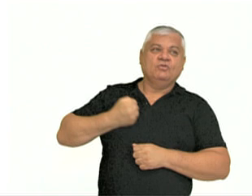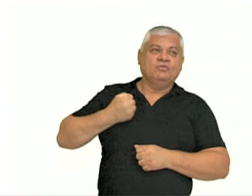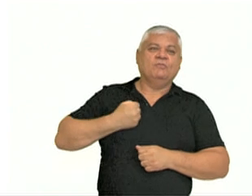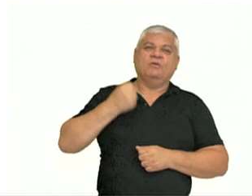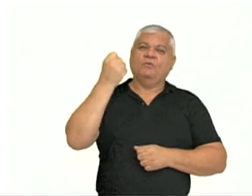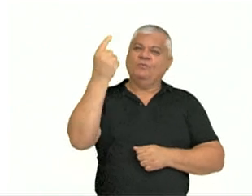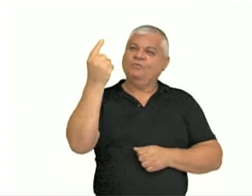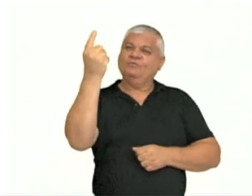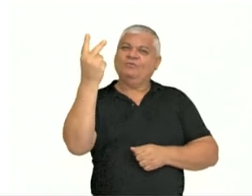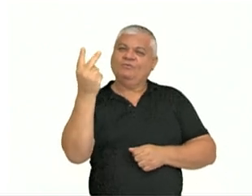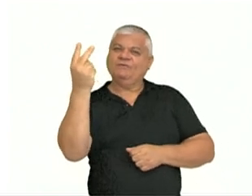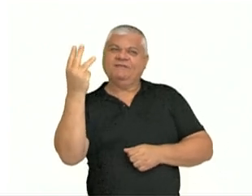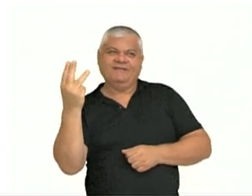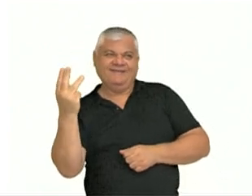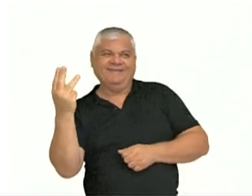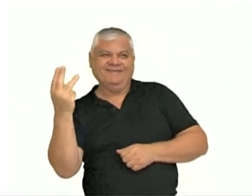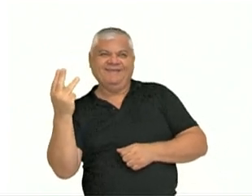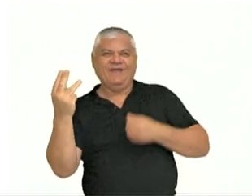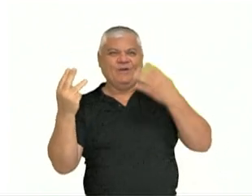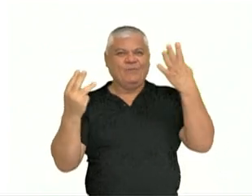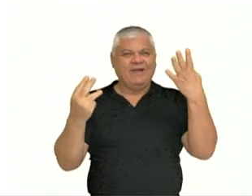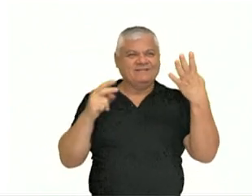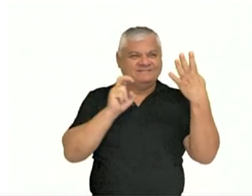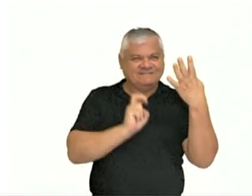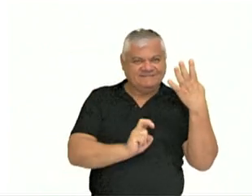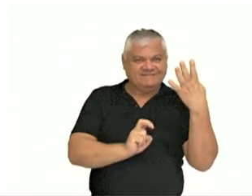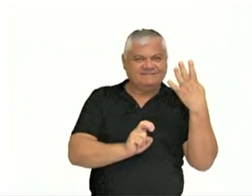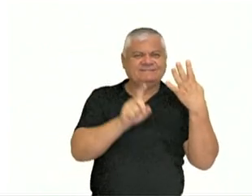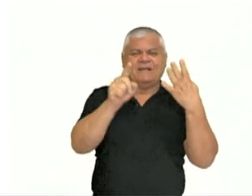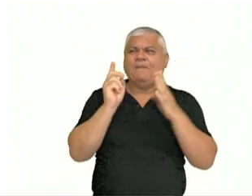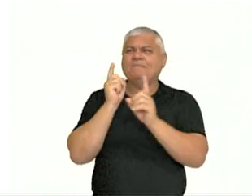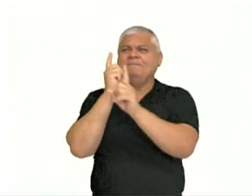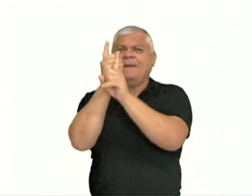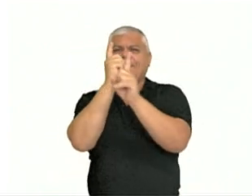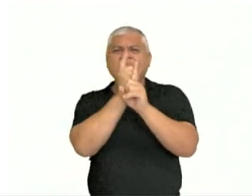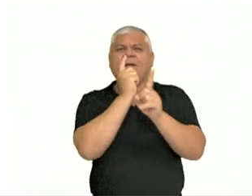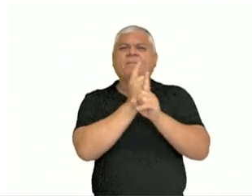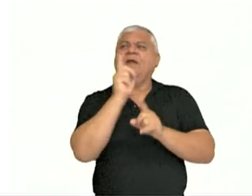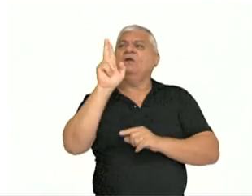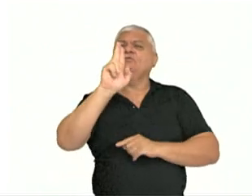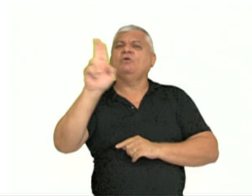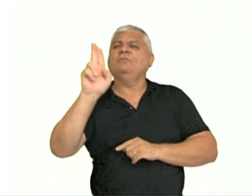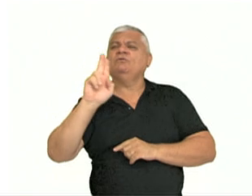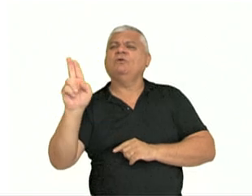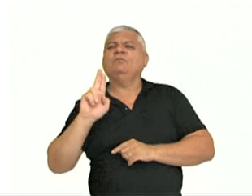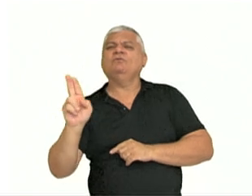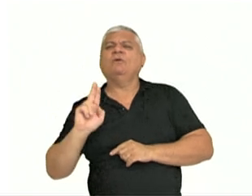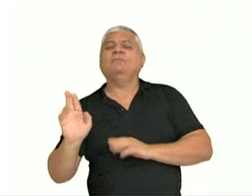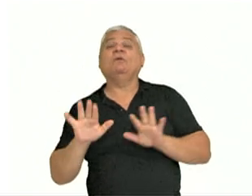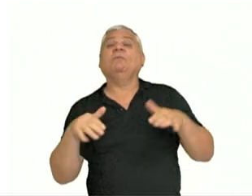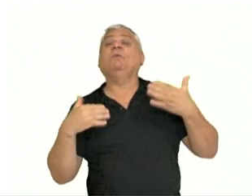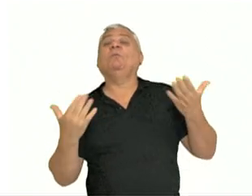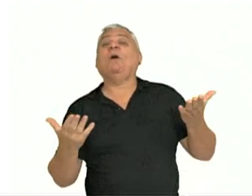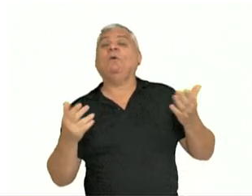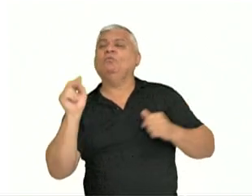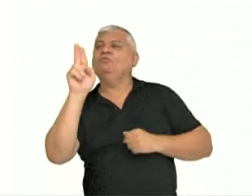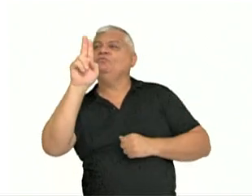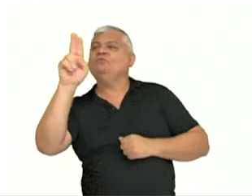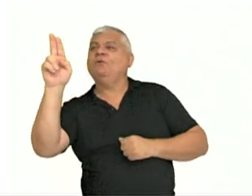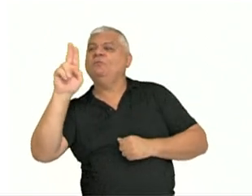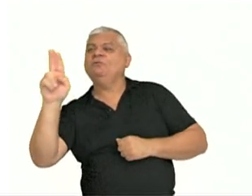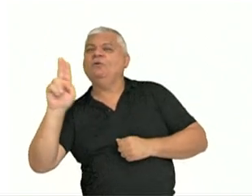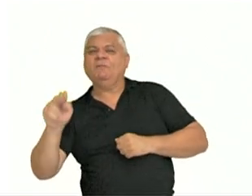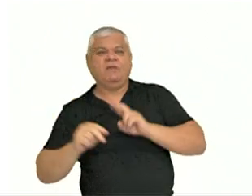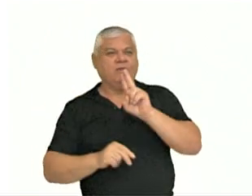uma legenda com números e você vai tentar identificar aí no seu material quais são os nomes